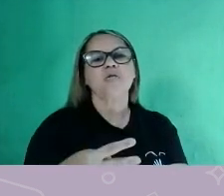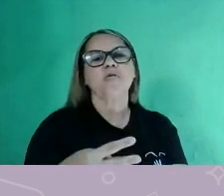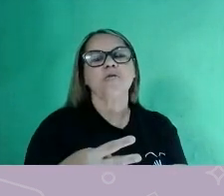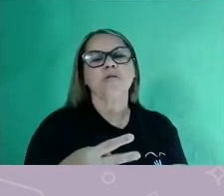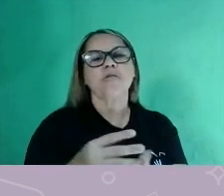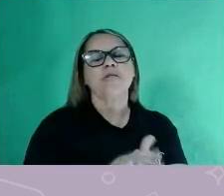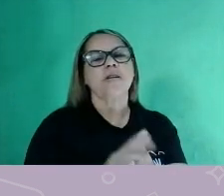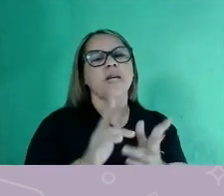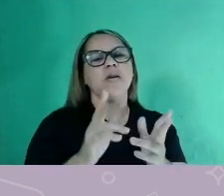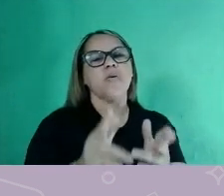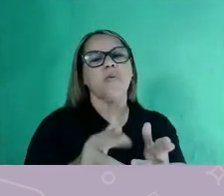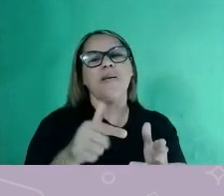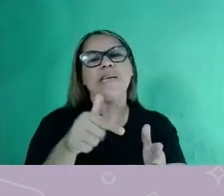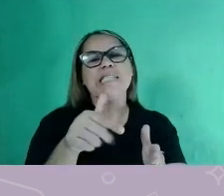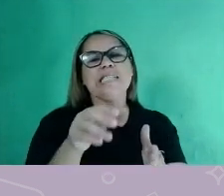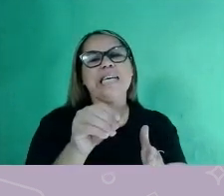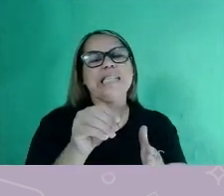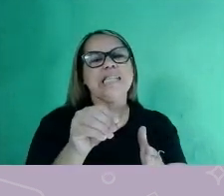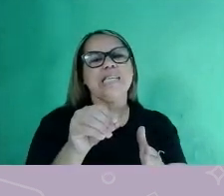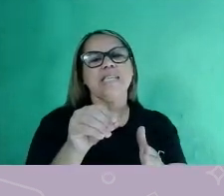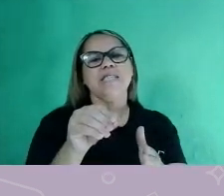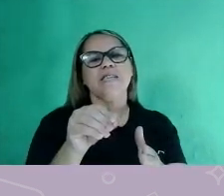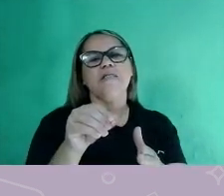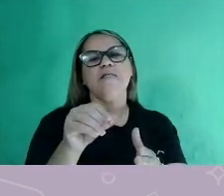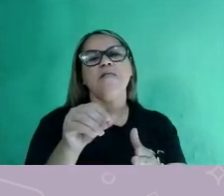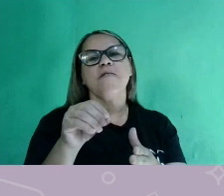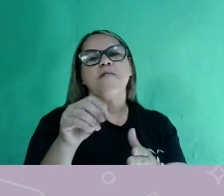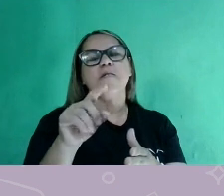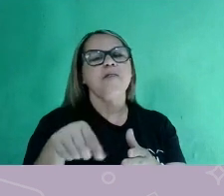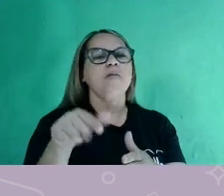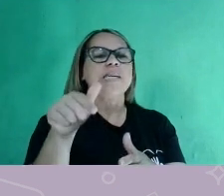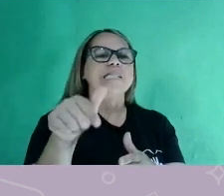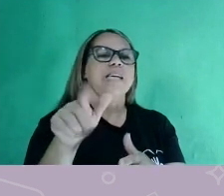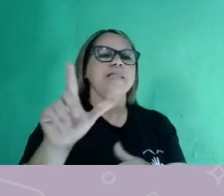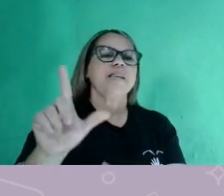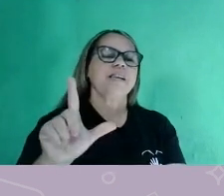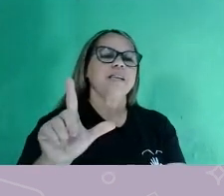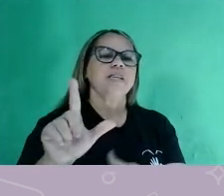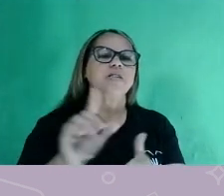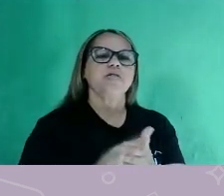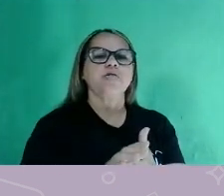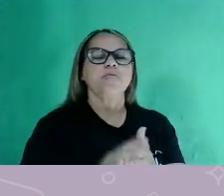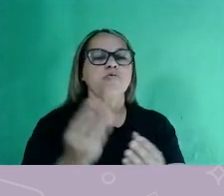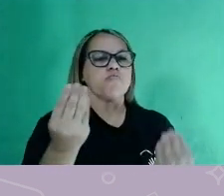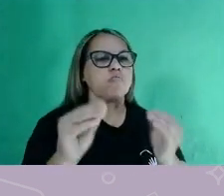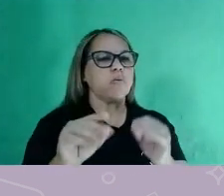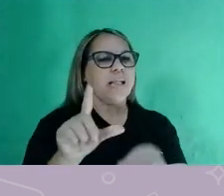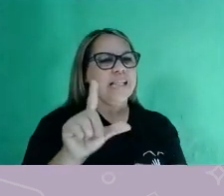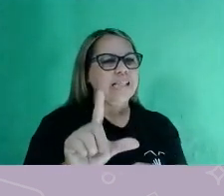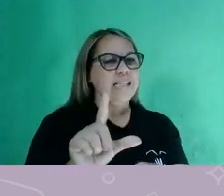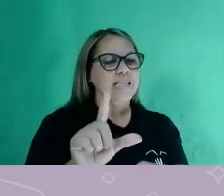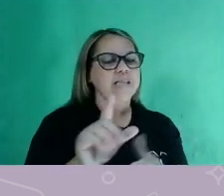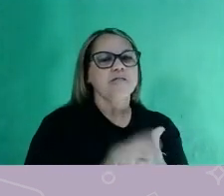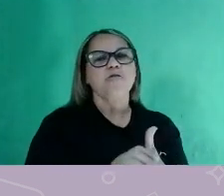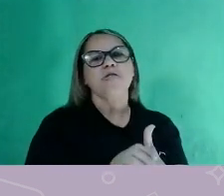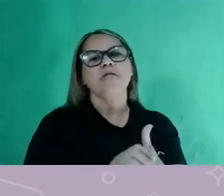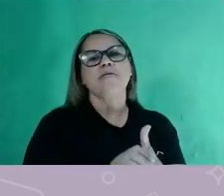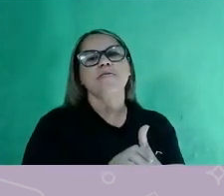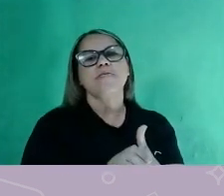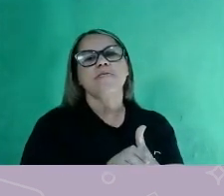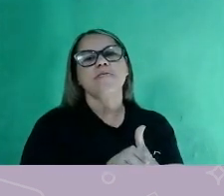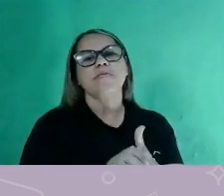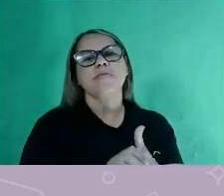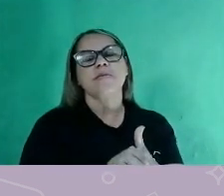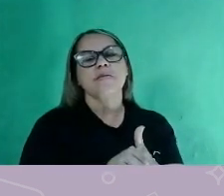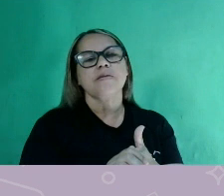vai ser 70,7 litros como eu coloquei o volume aqui em litros V1 que foi 100 litros eu vou ter também